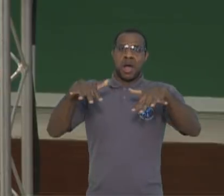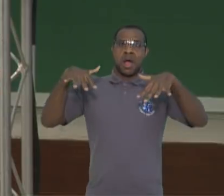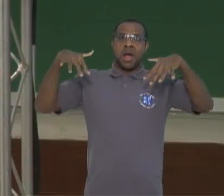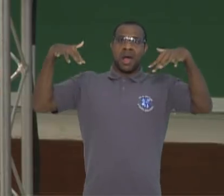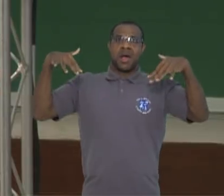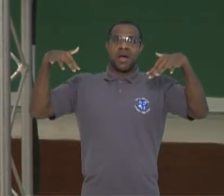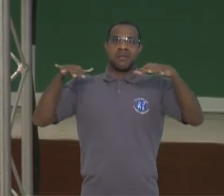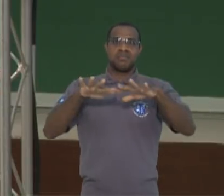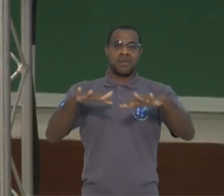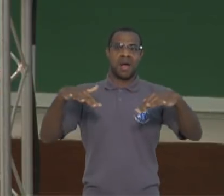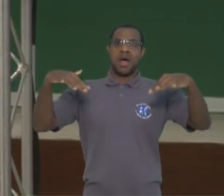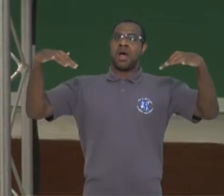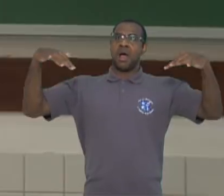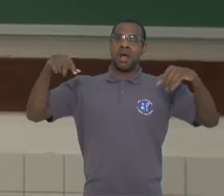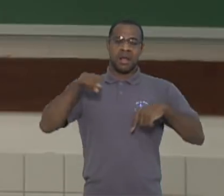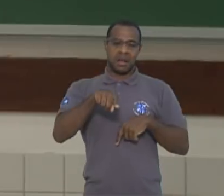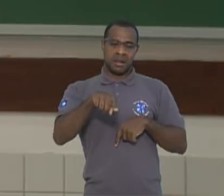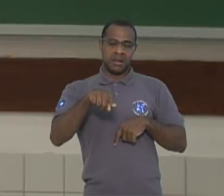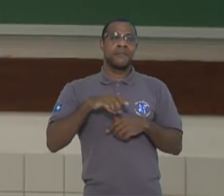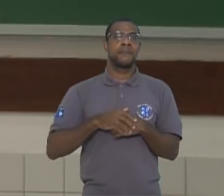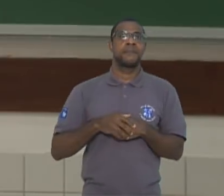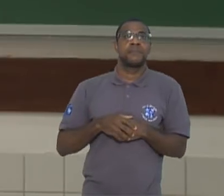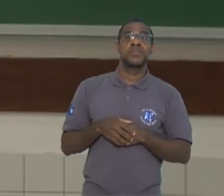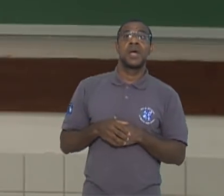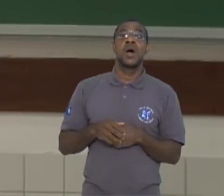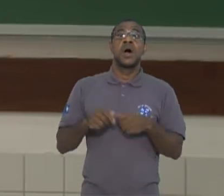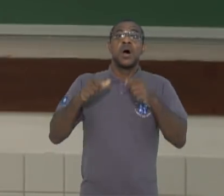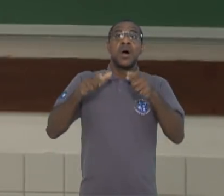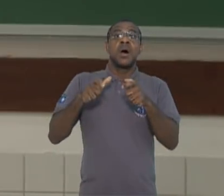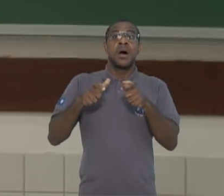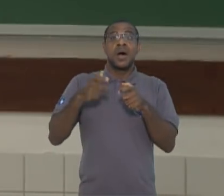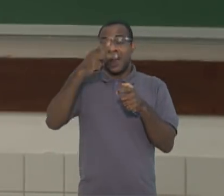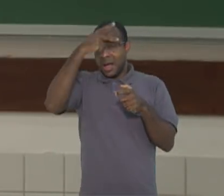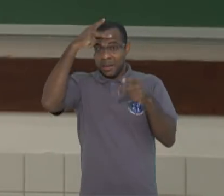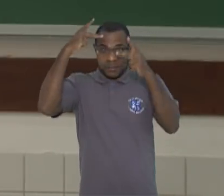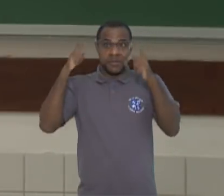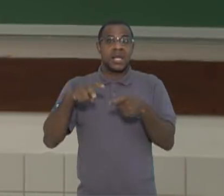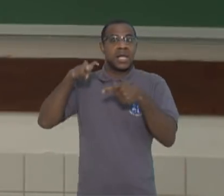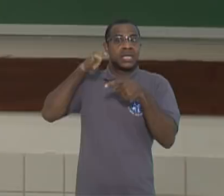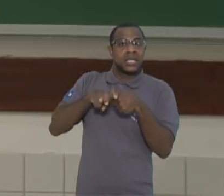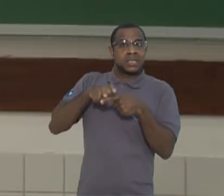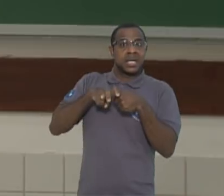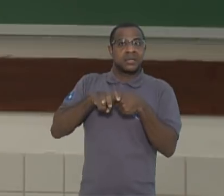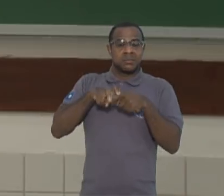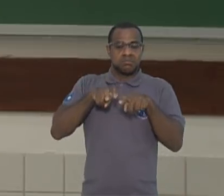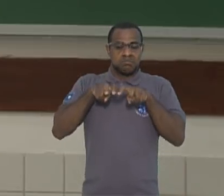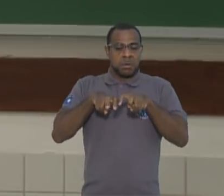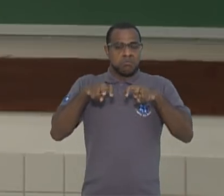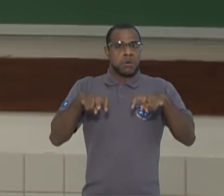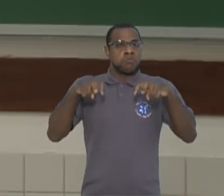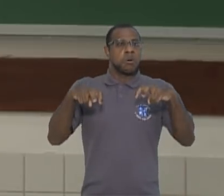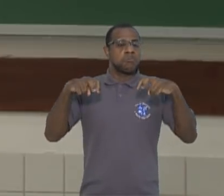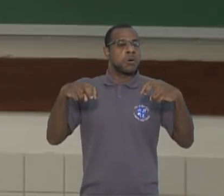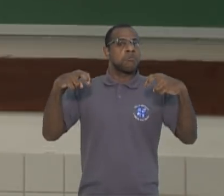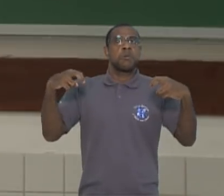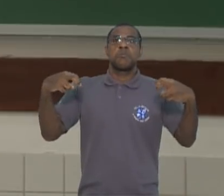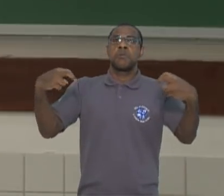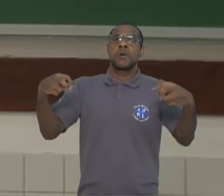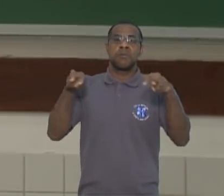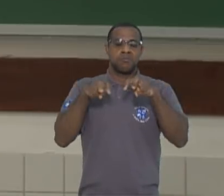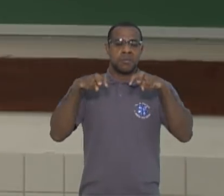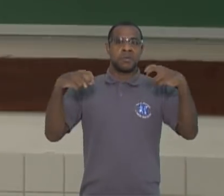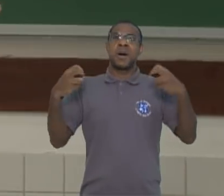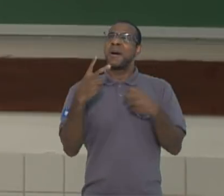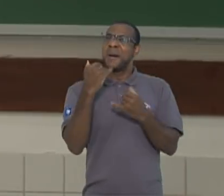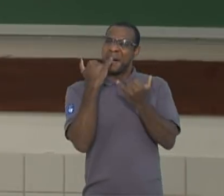tem a mesma estrutura, aonde o público fica, né, sentado ao redor e o palco é no meio, como um estádio de